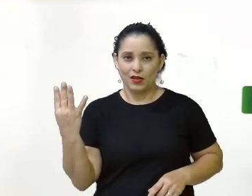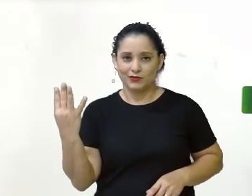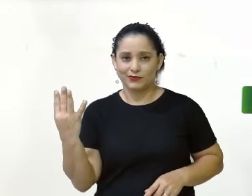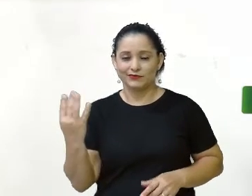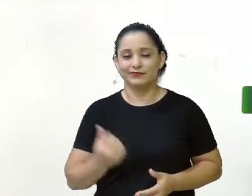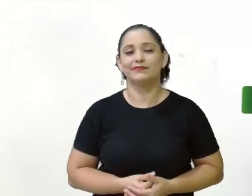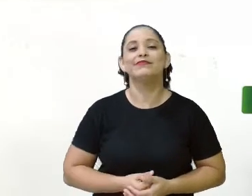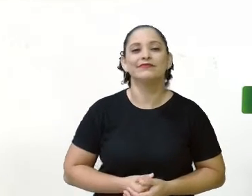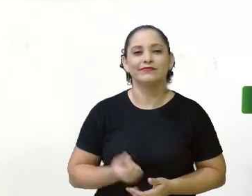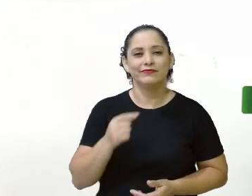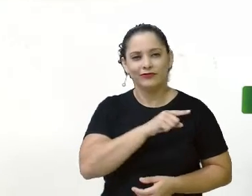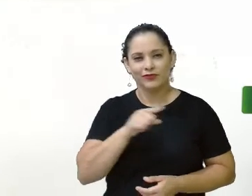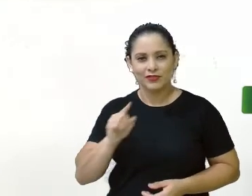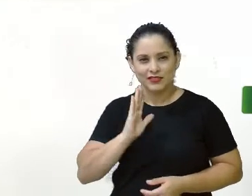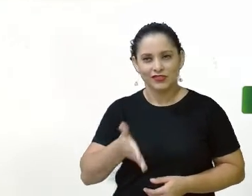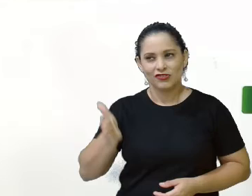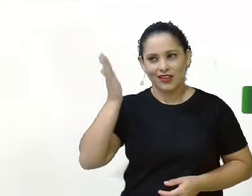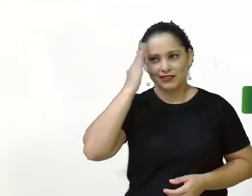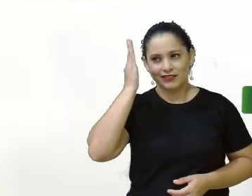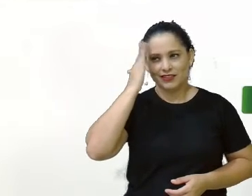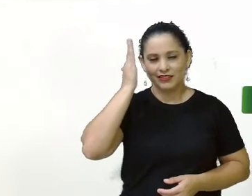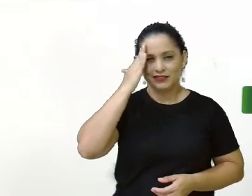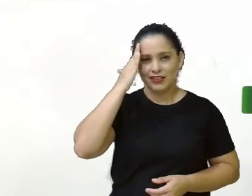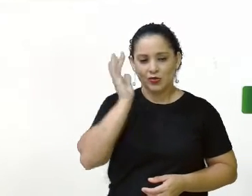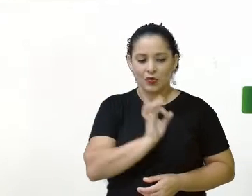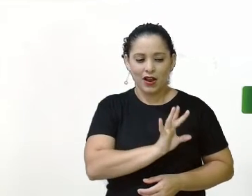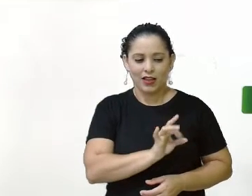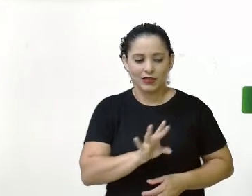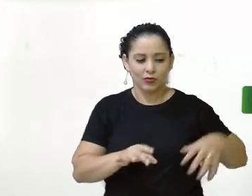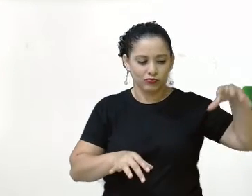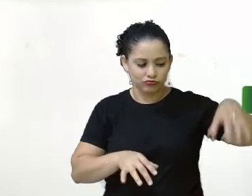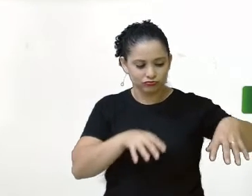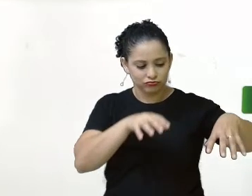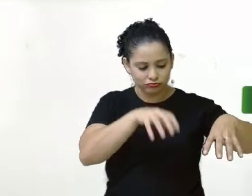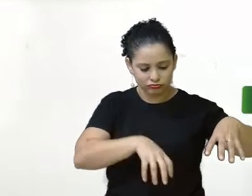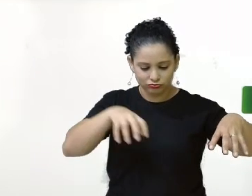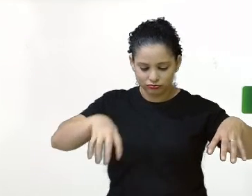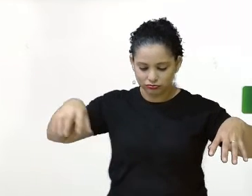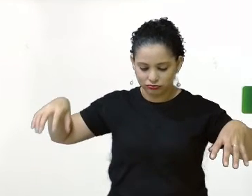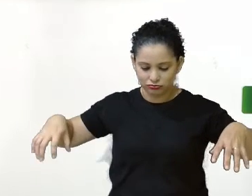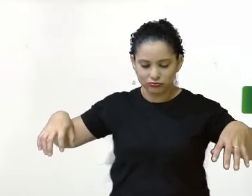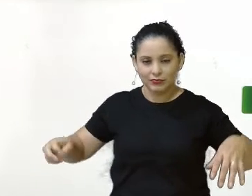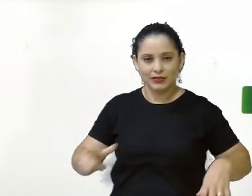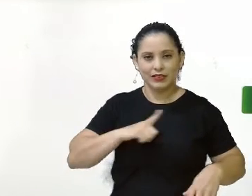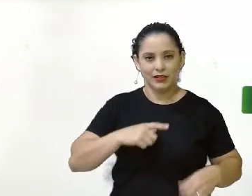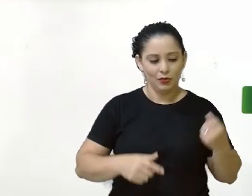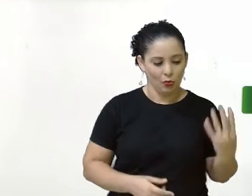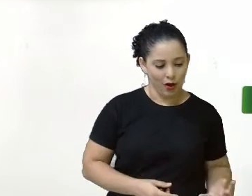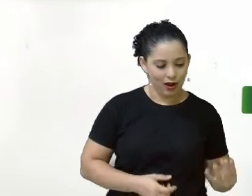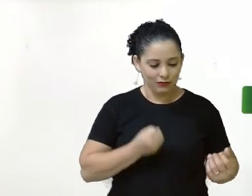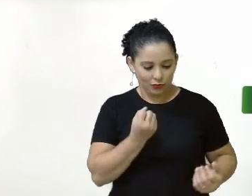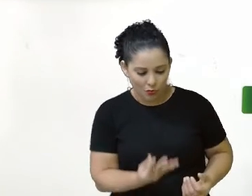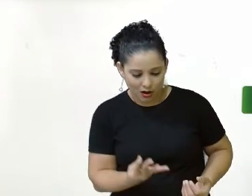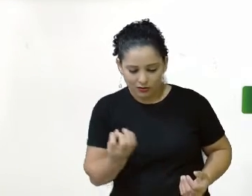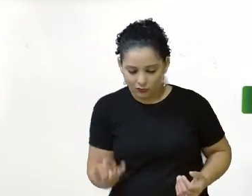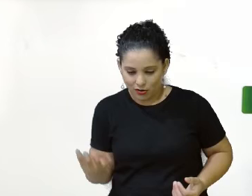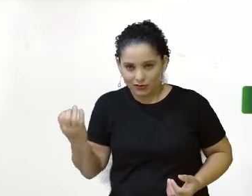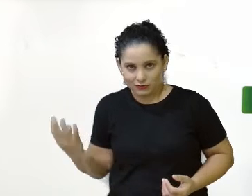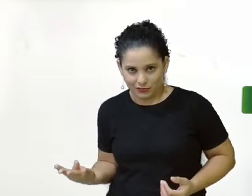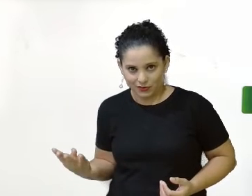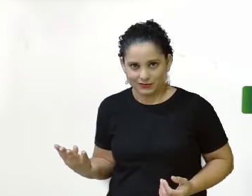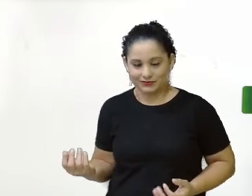E você já entendeu que em cada cesta terá 4 maçãs em cada uma.